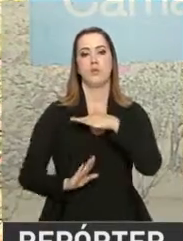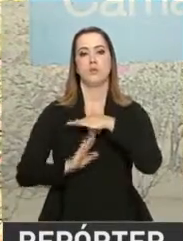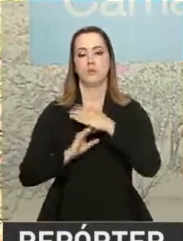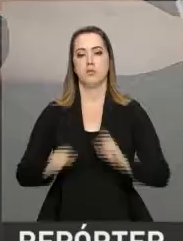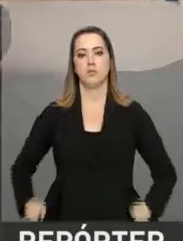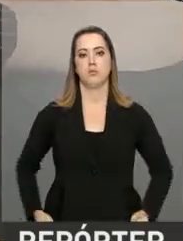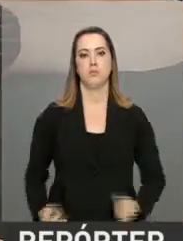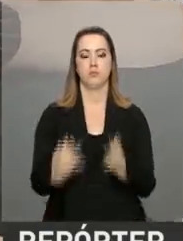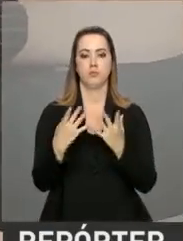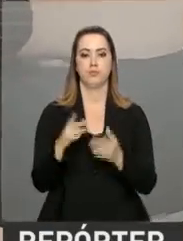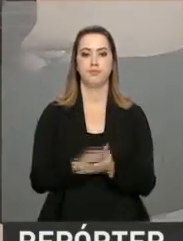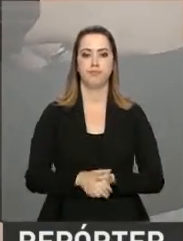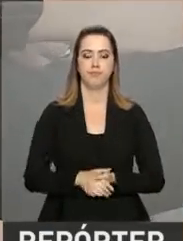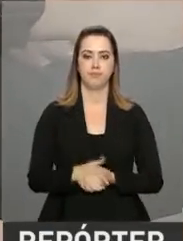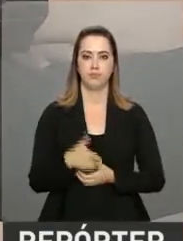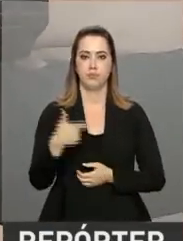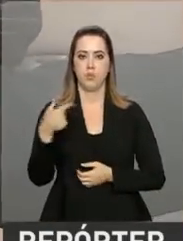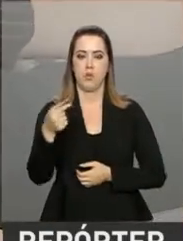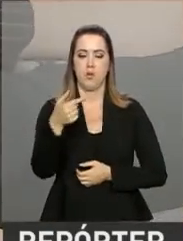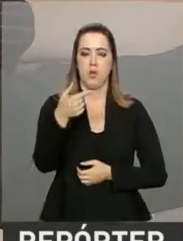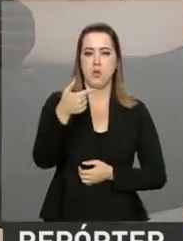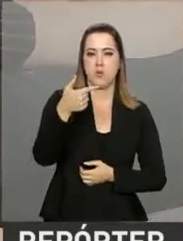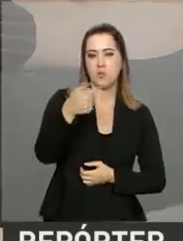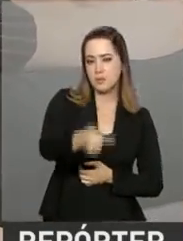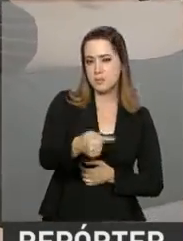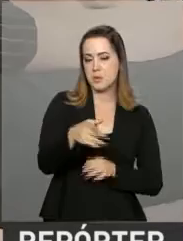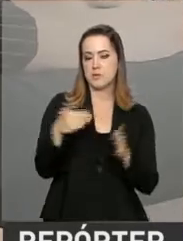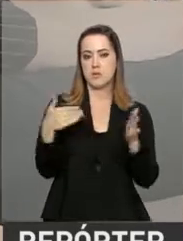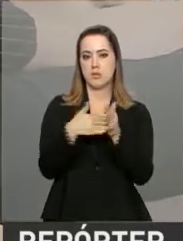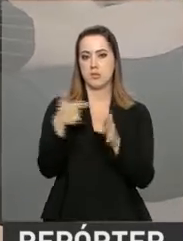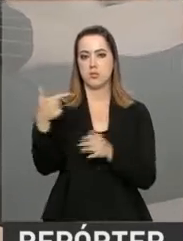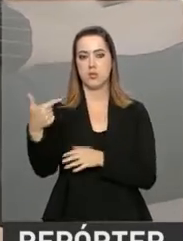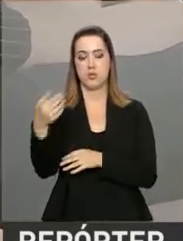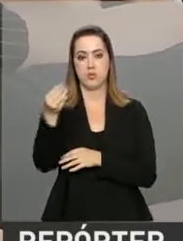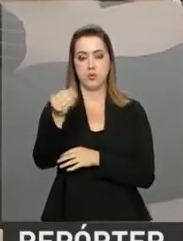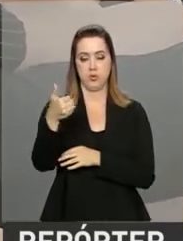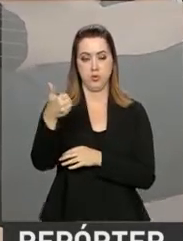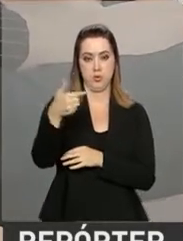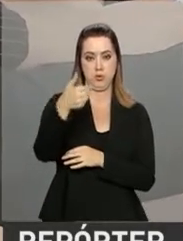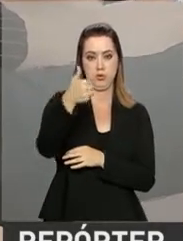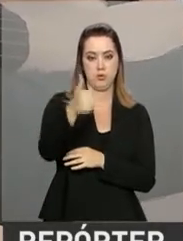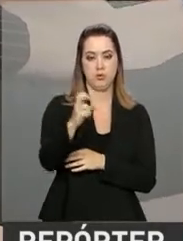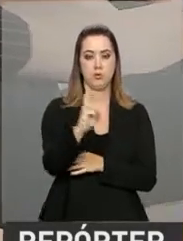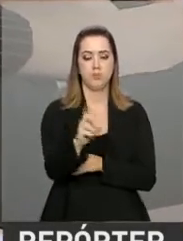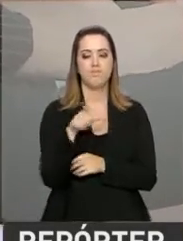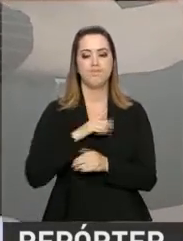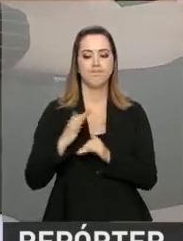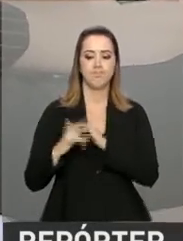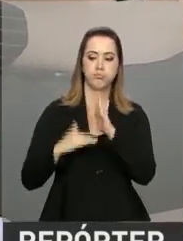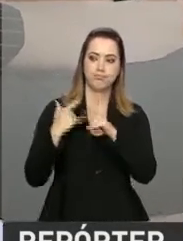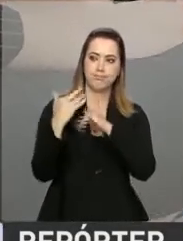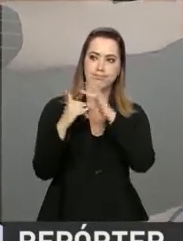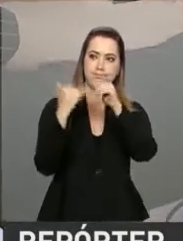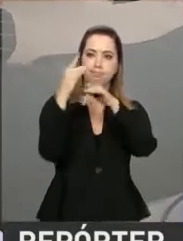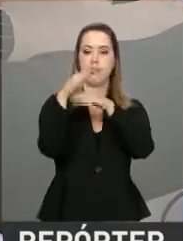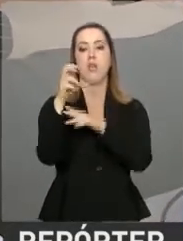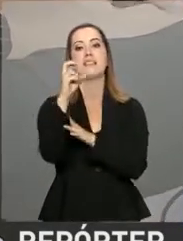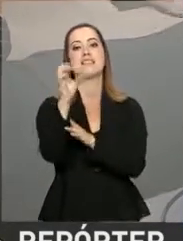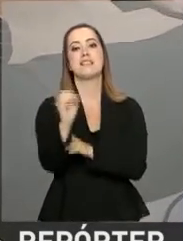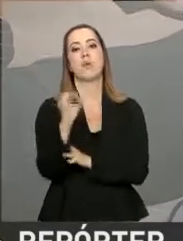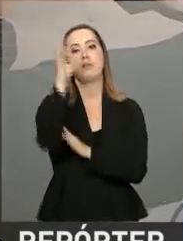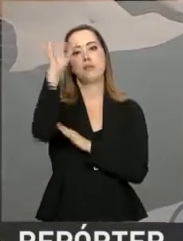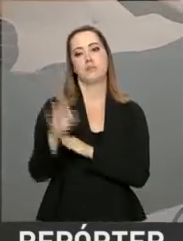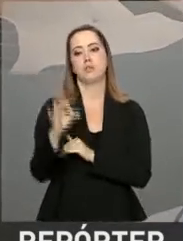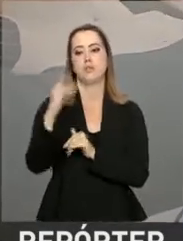públicos de 2007 até 2015 nós tivemos um crescimento dos gastos públicos federais em mais de 50%